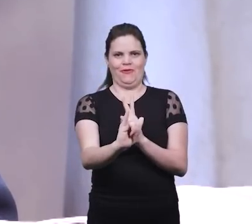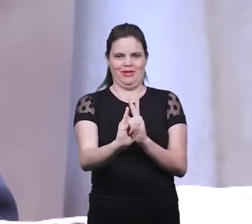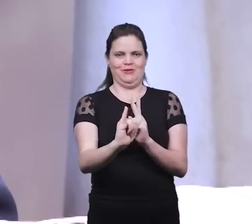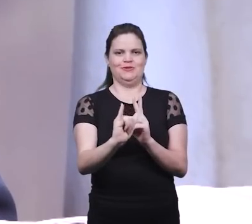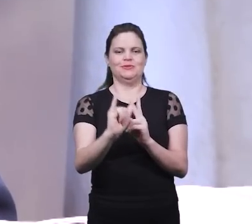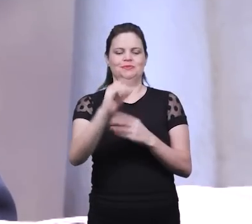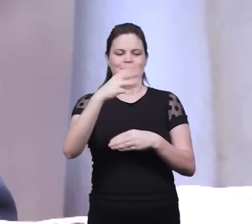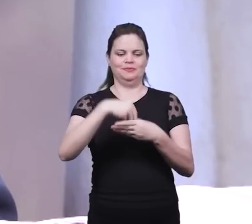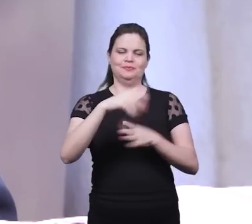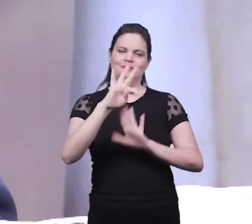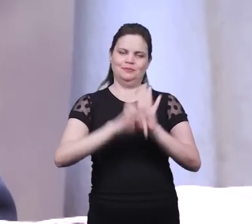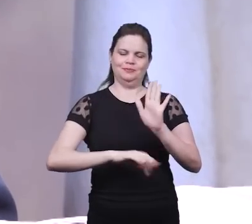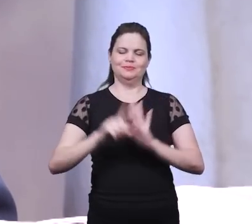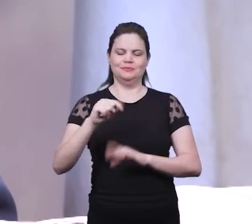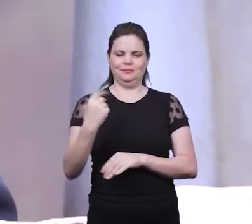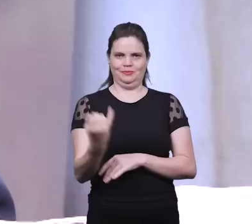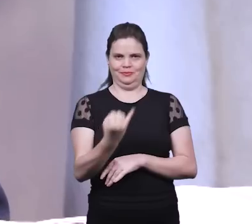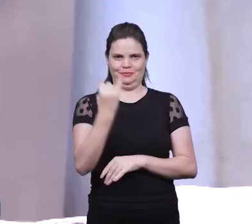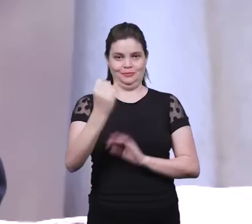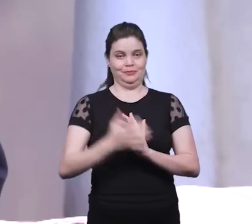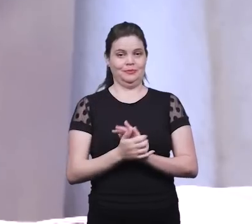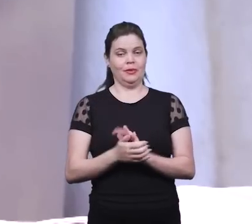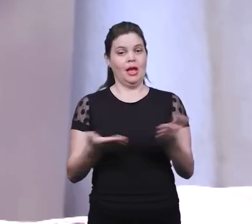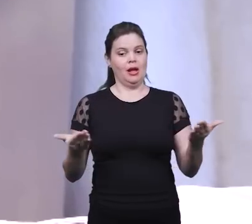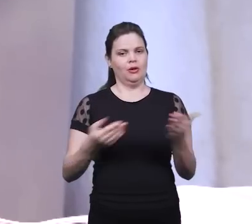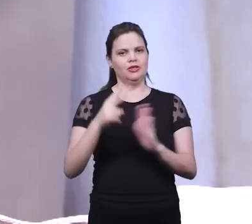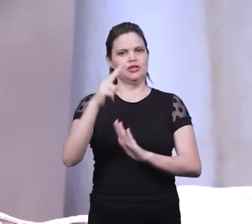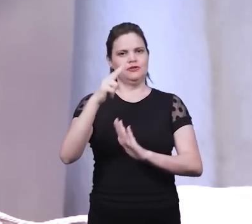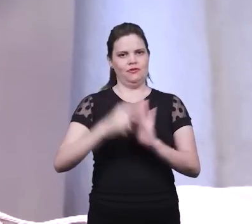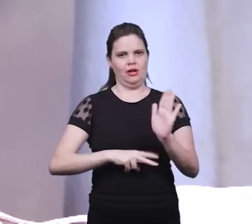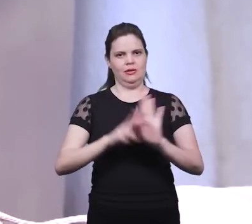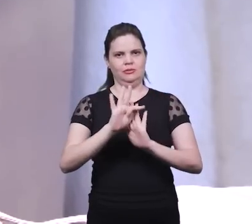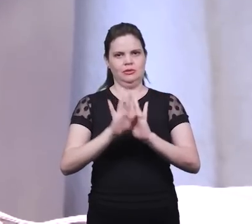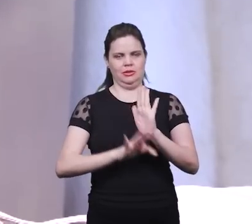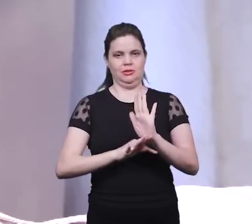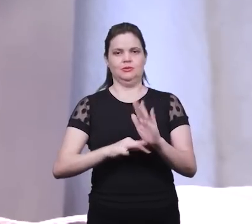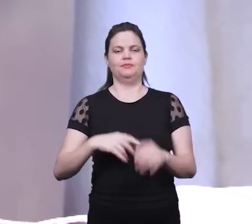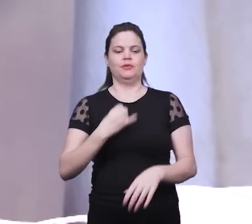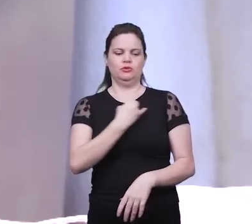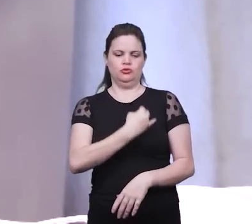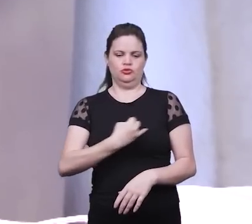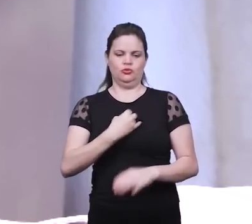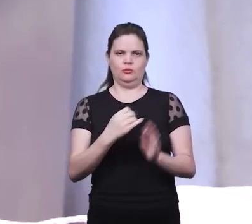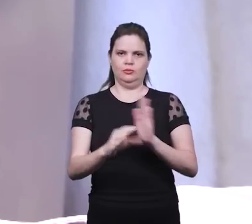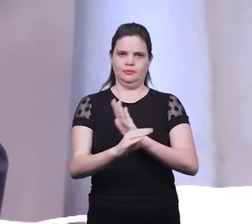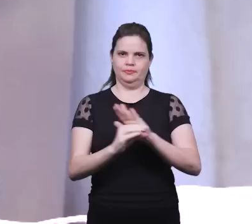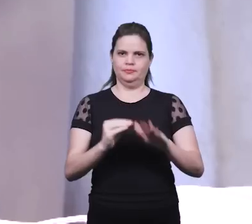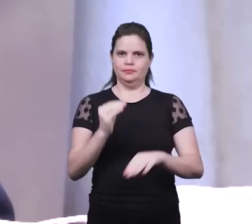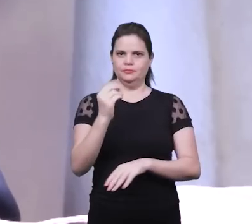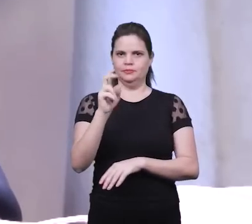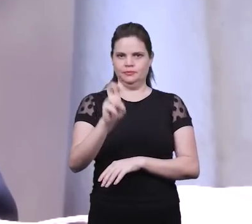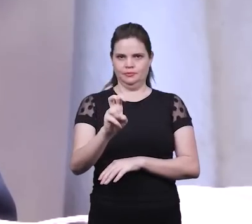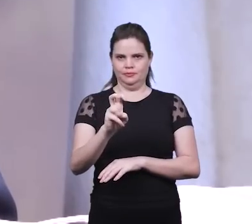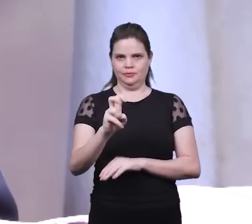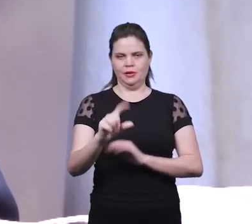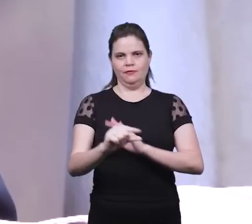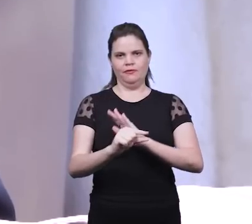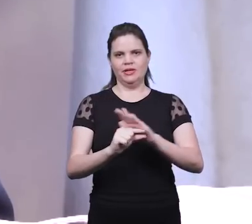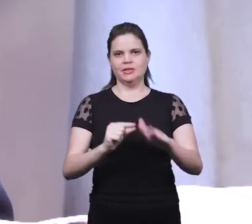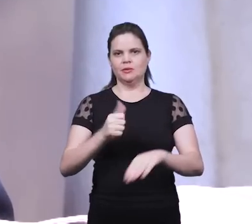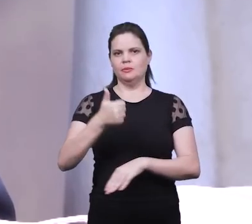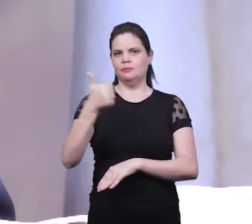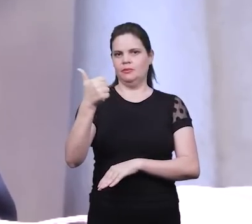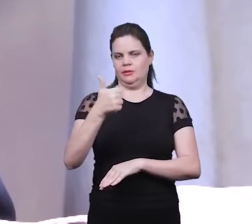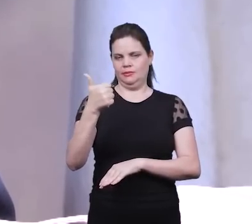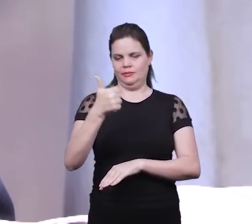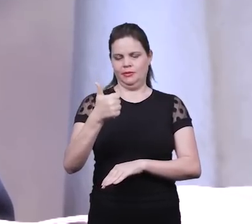desse texto também, que é muito importante. Vamos ler primeiro a Palavra de Deus aqui em João, Evangelho de João, capítulo 5, a partir do